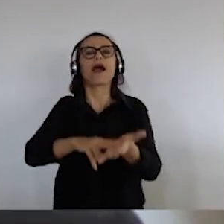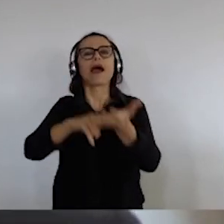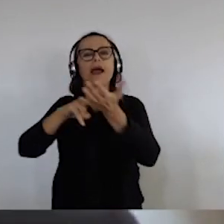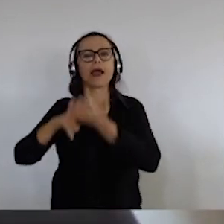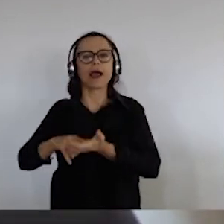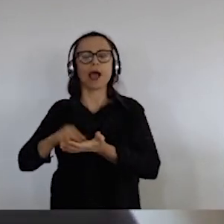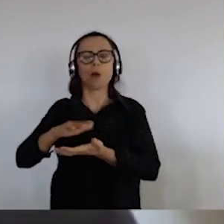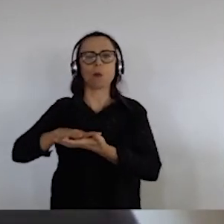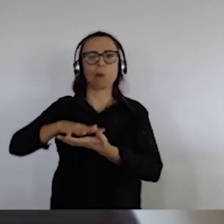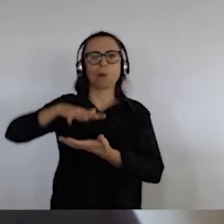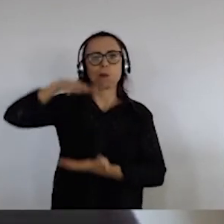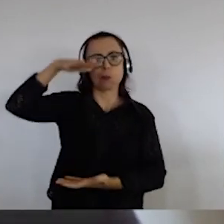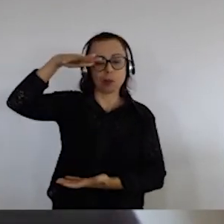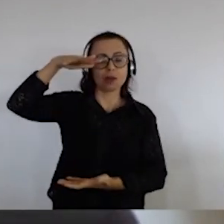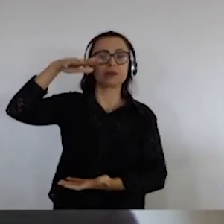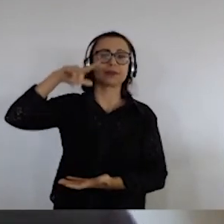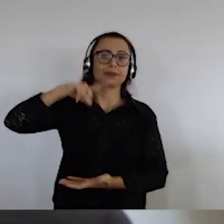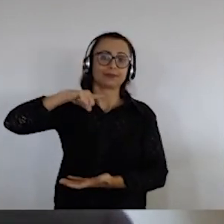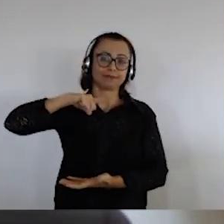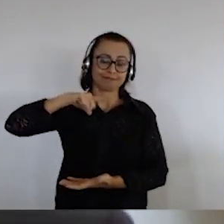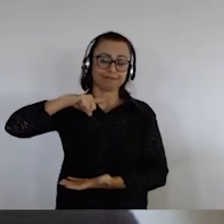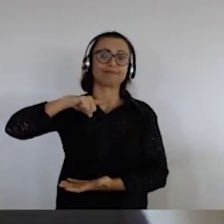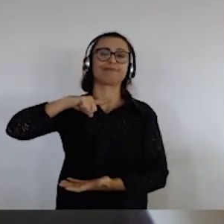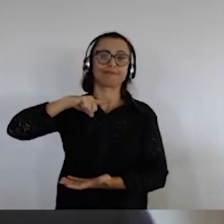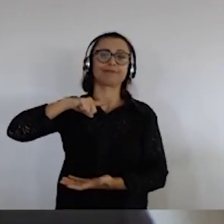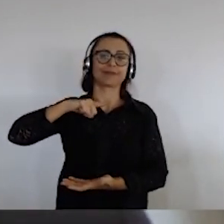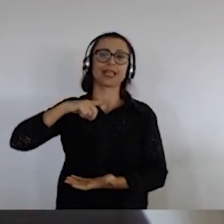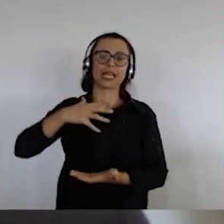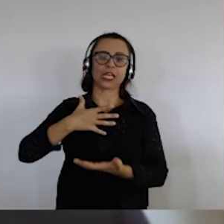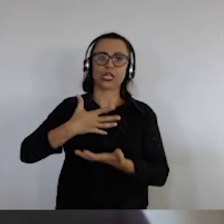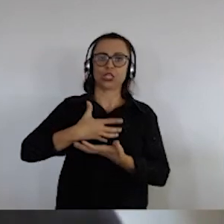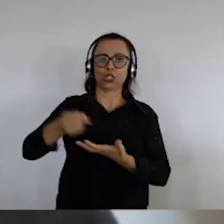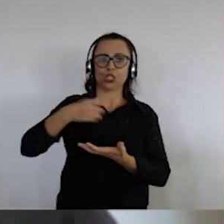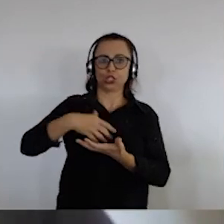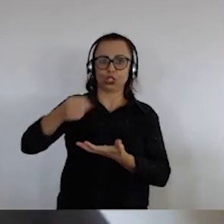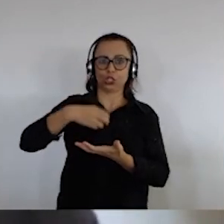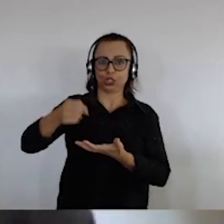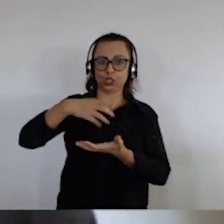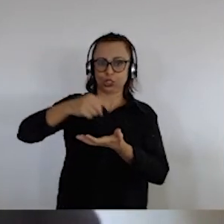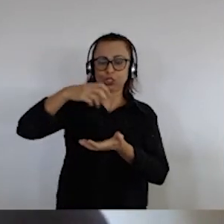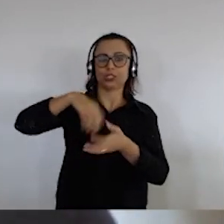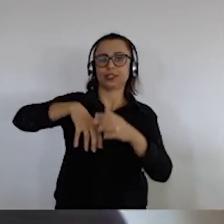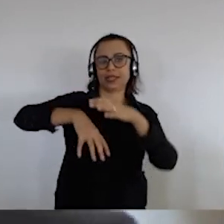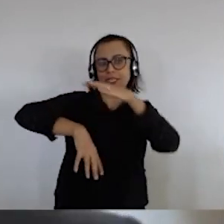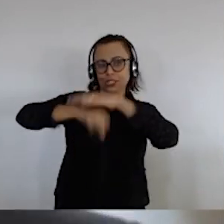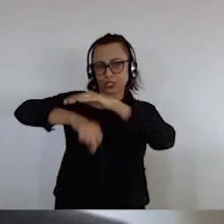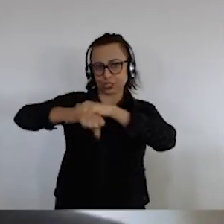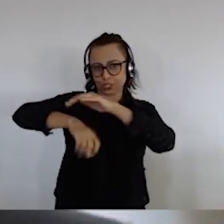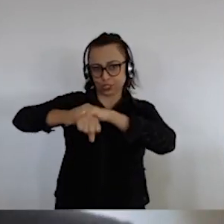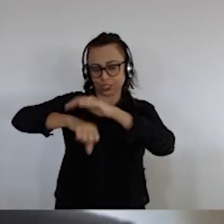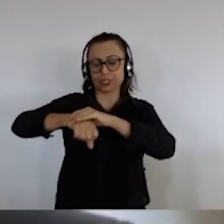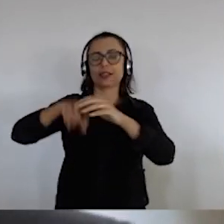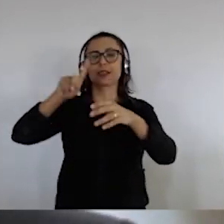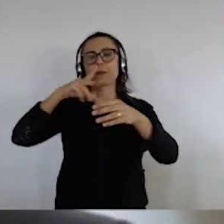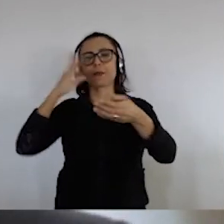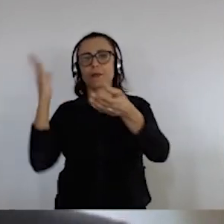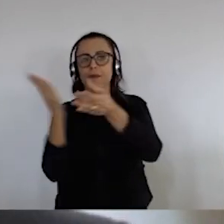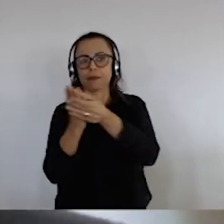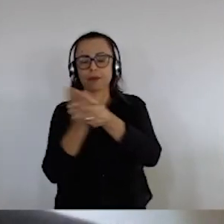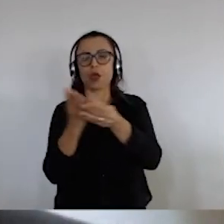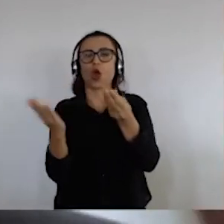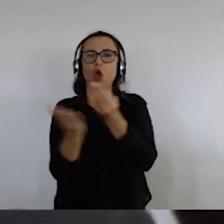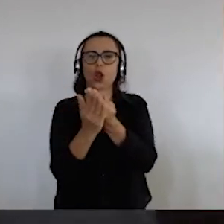um acúmulo muito grande da digitalização dessas correspondências e o ingresso aos